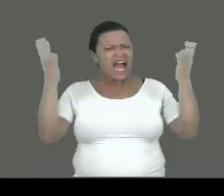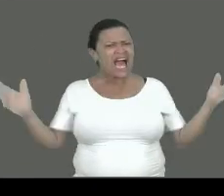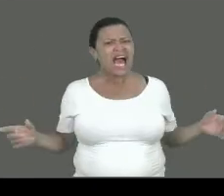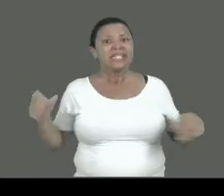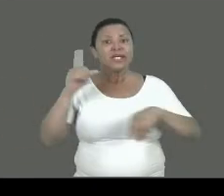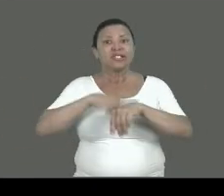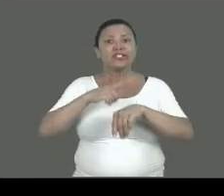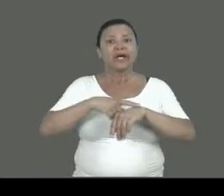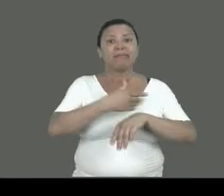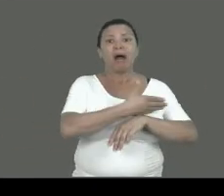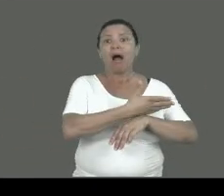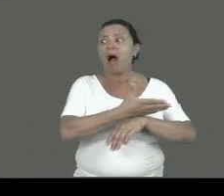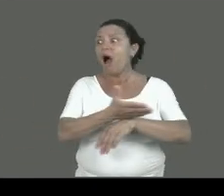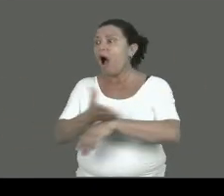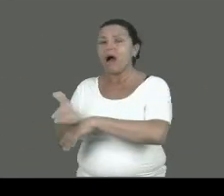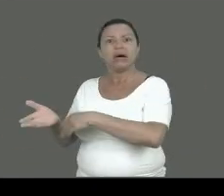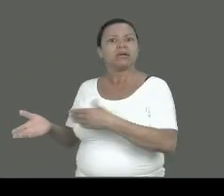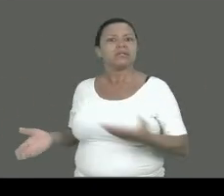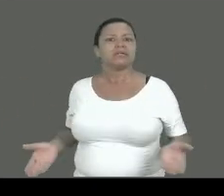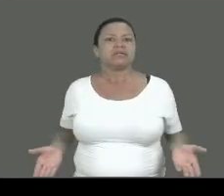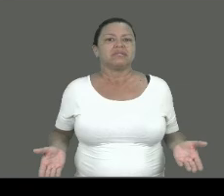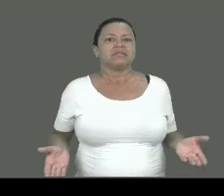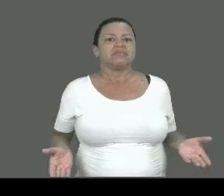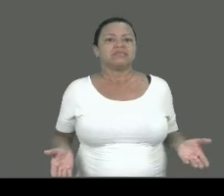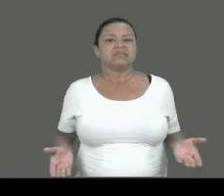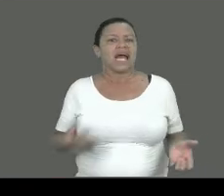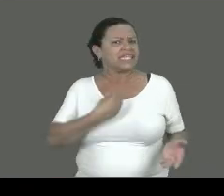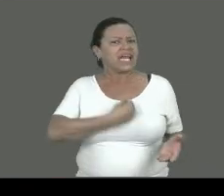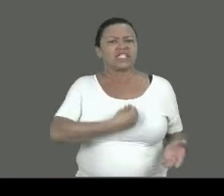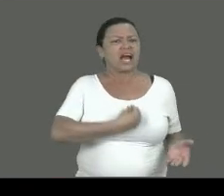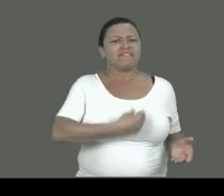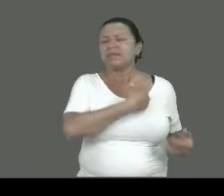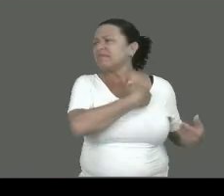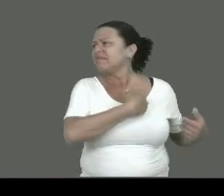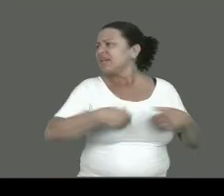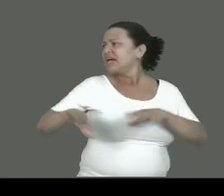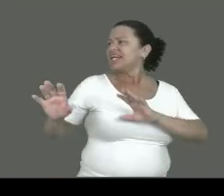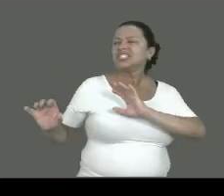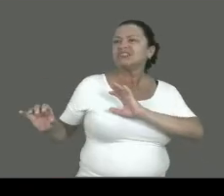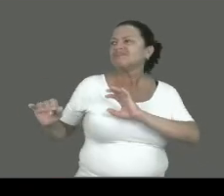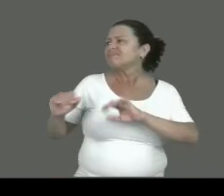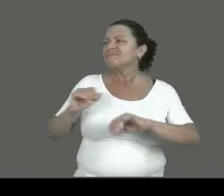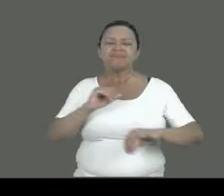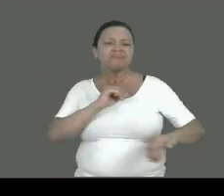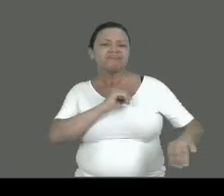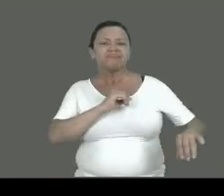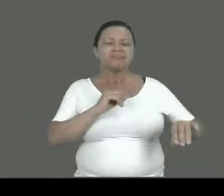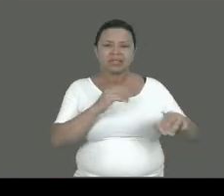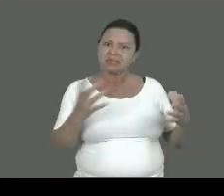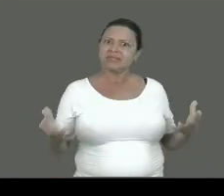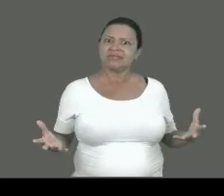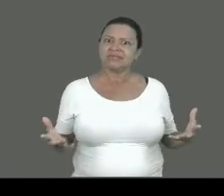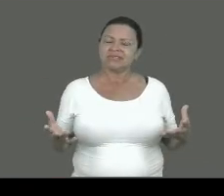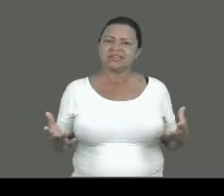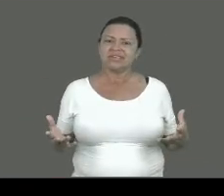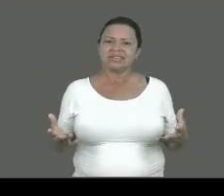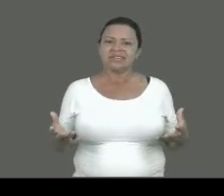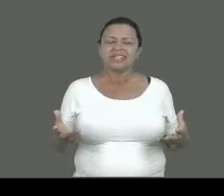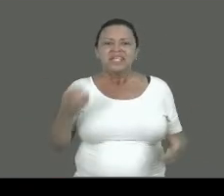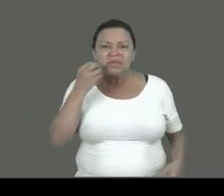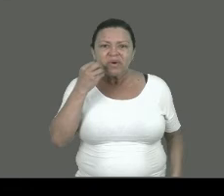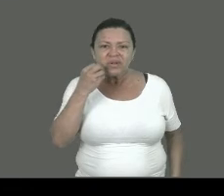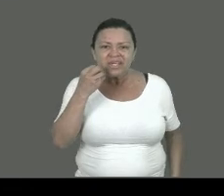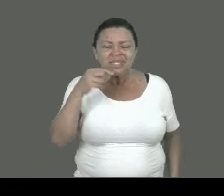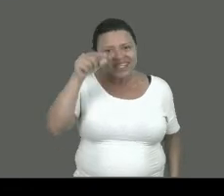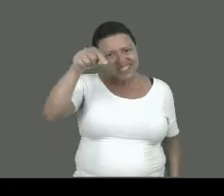está passando e vamos que vamos. E deixa a vida me levar. E desperdiça essa chance